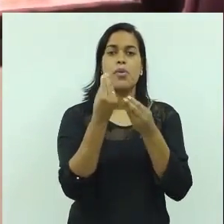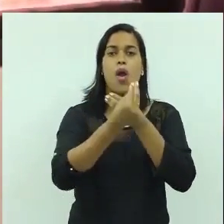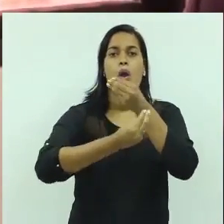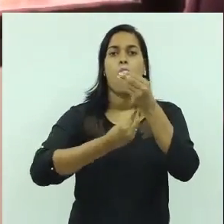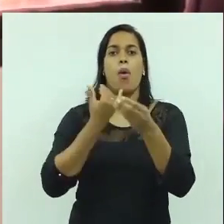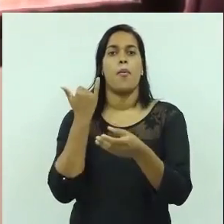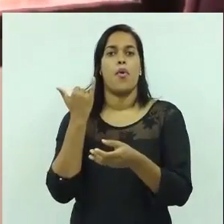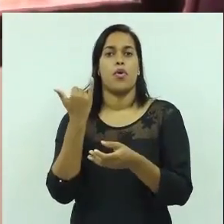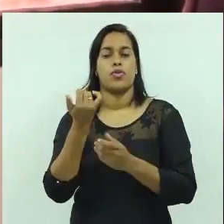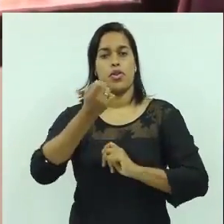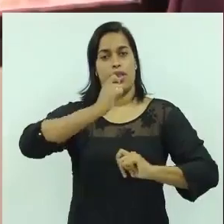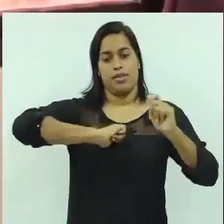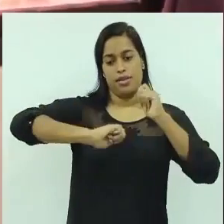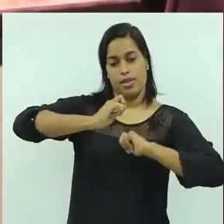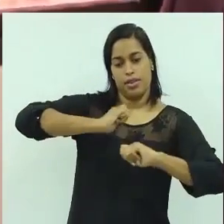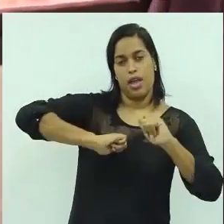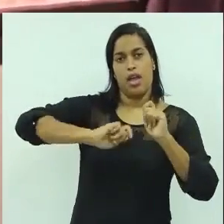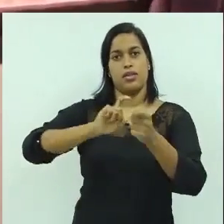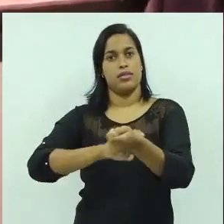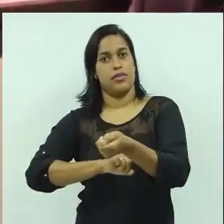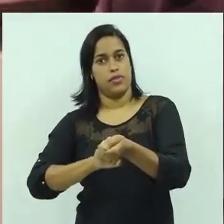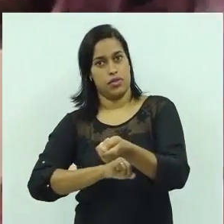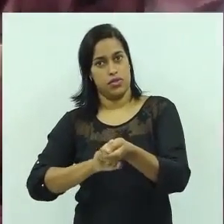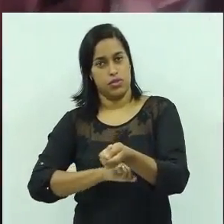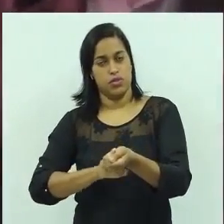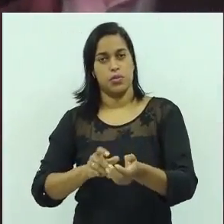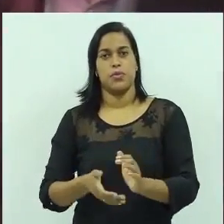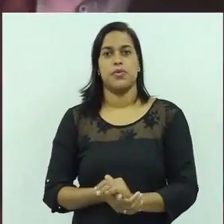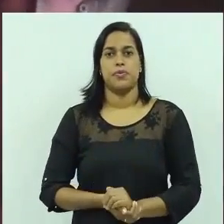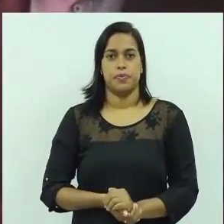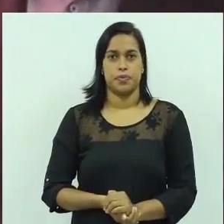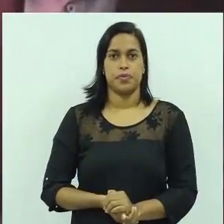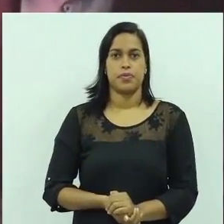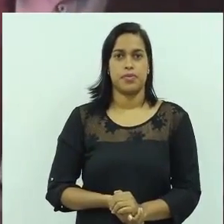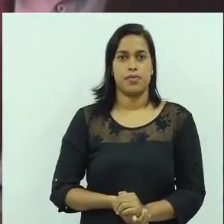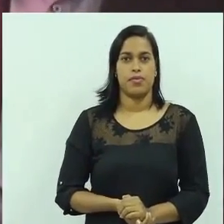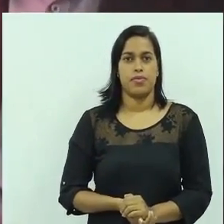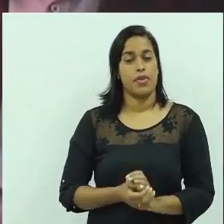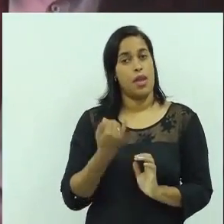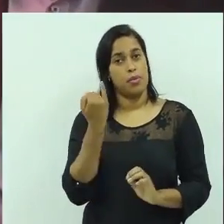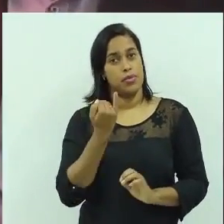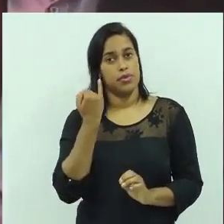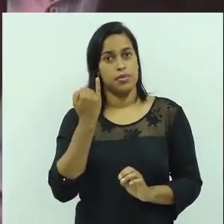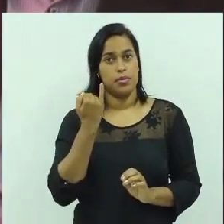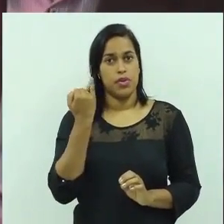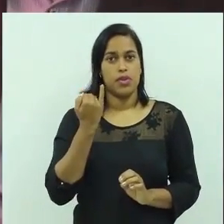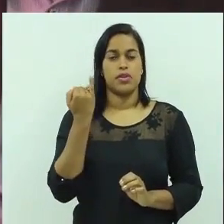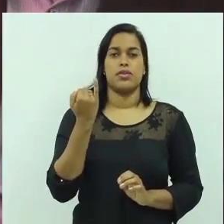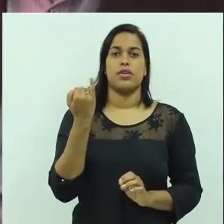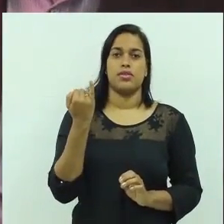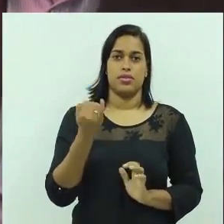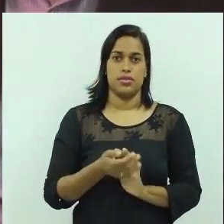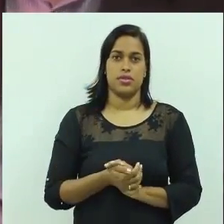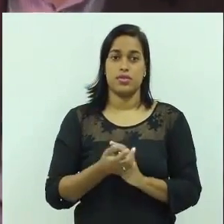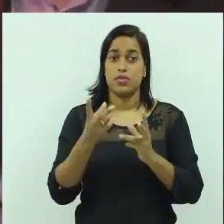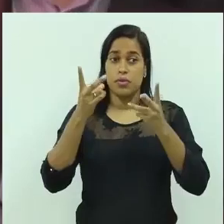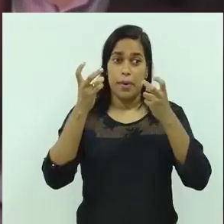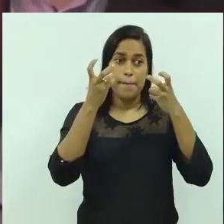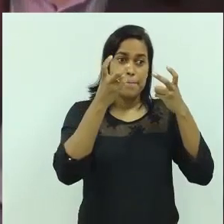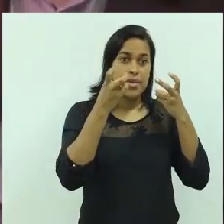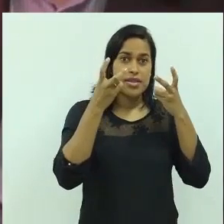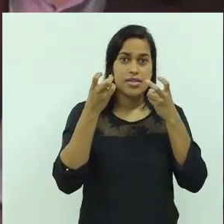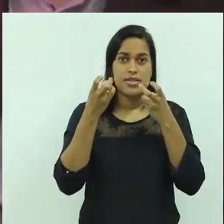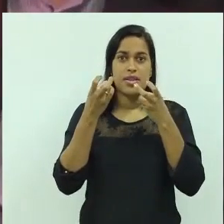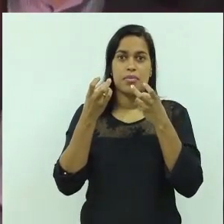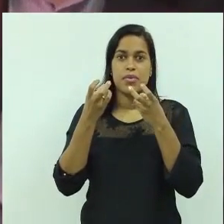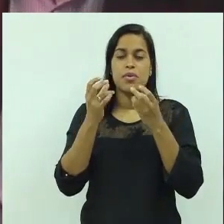pouco a ansiedade e o nervosismo? Perfeito. É muito relevante. Existe uma questão que nós percebemos, que é a